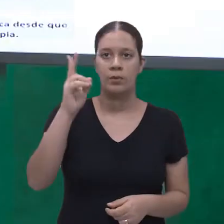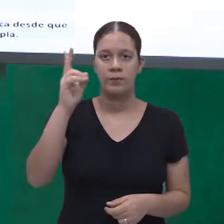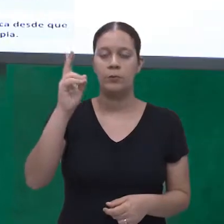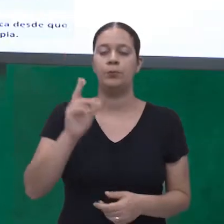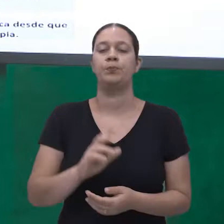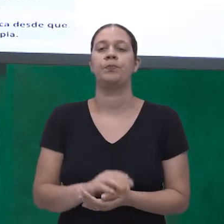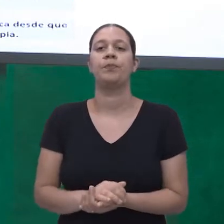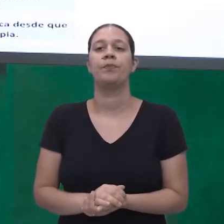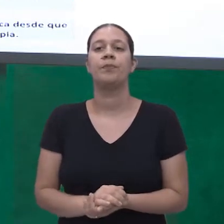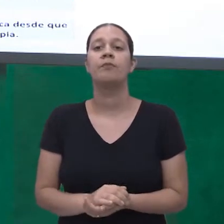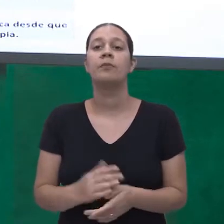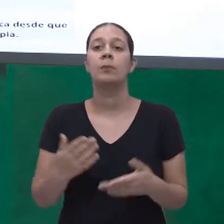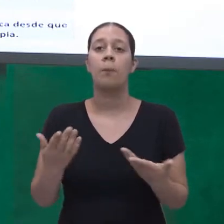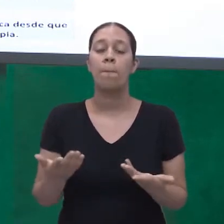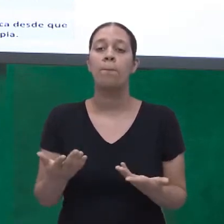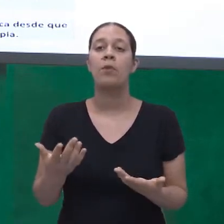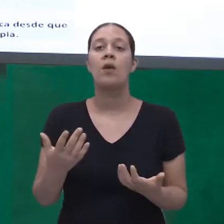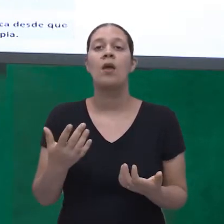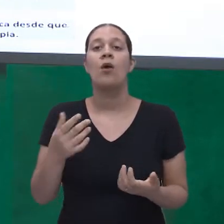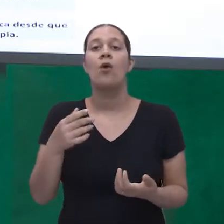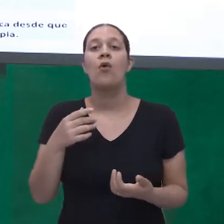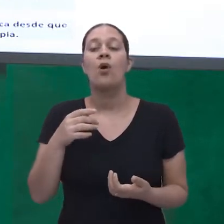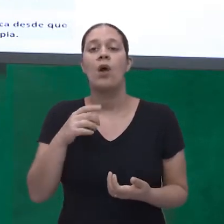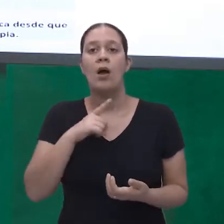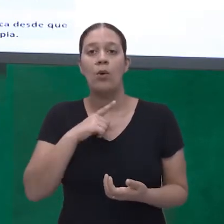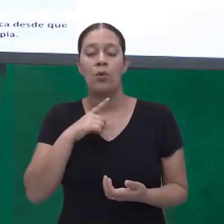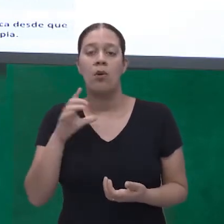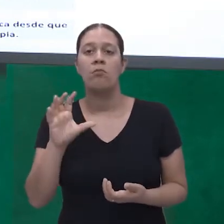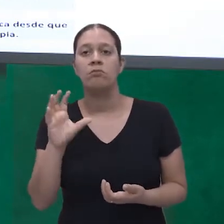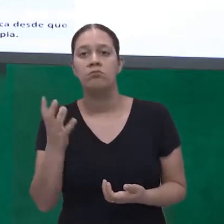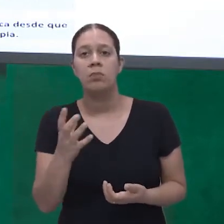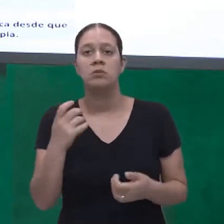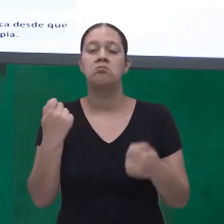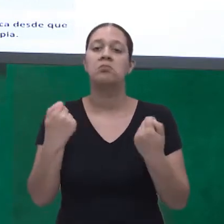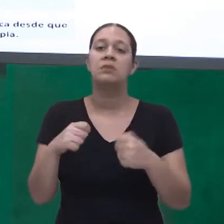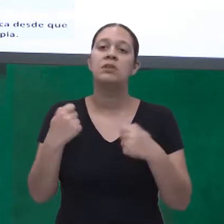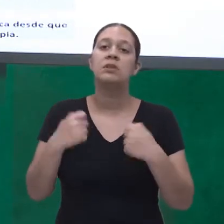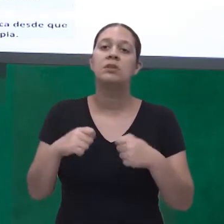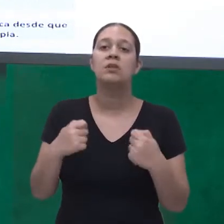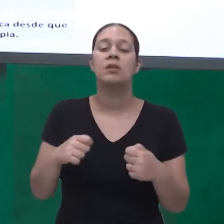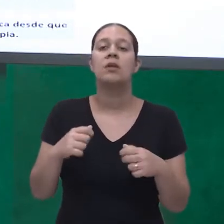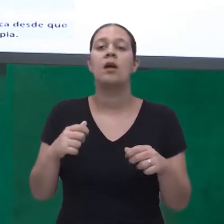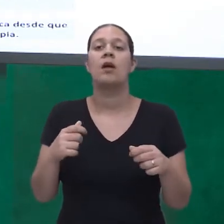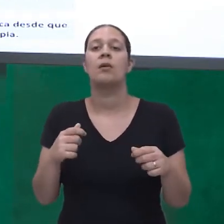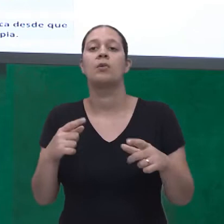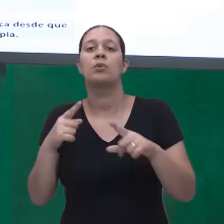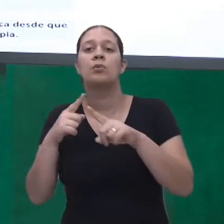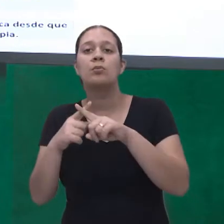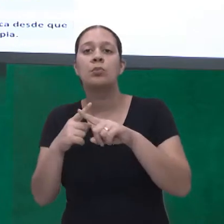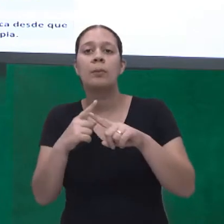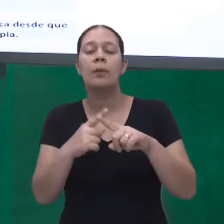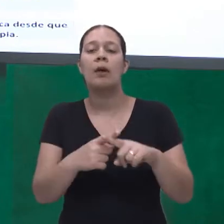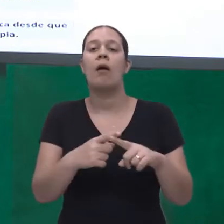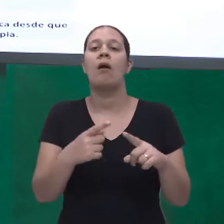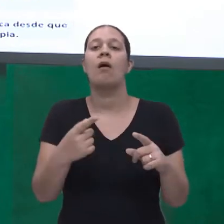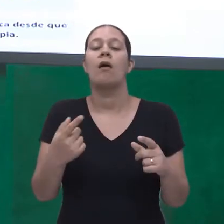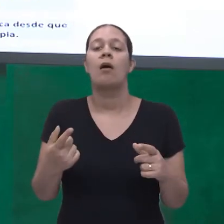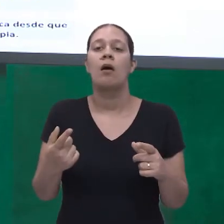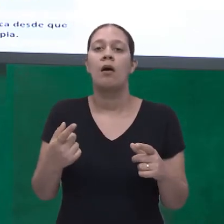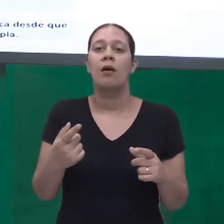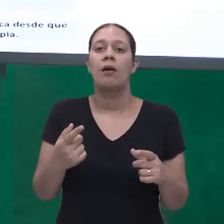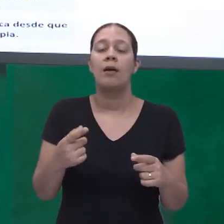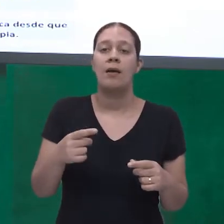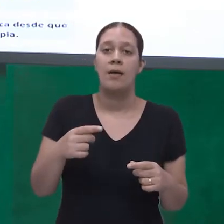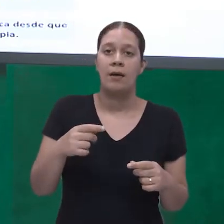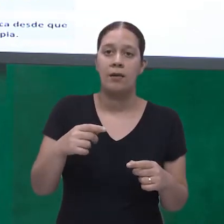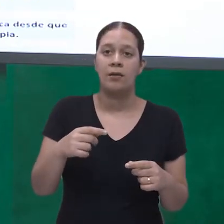entalpia. Ou seja, se por acaso houver a necessidade de multiplicar uma equação